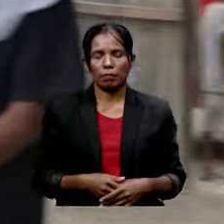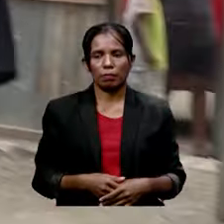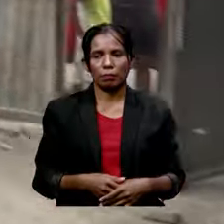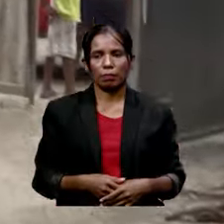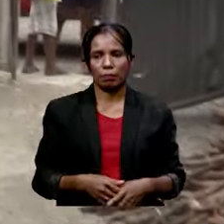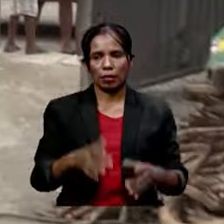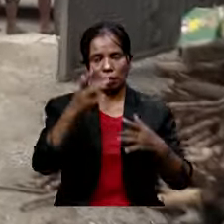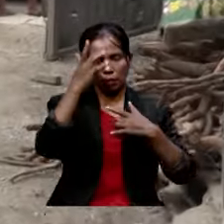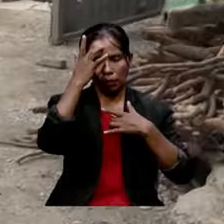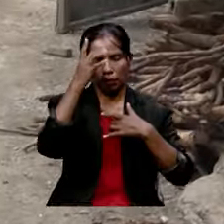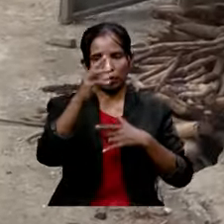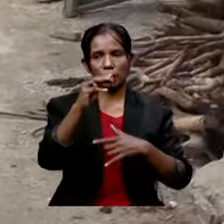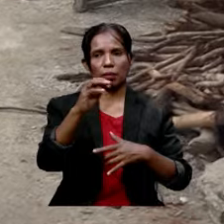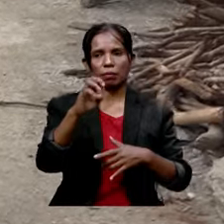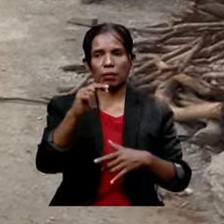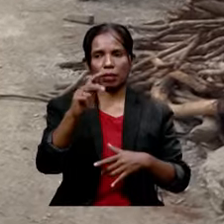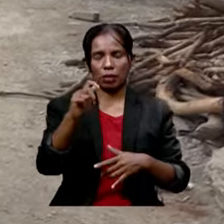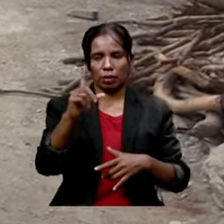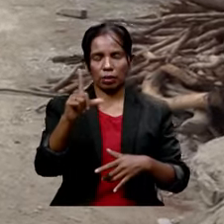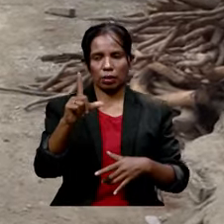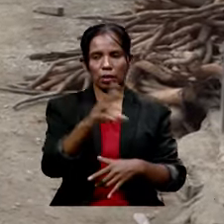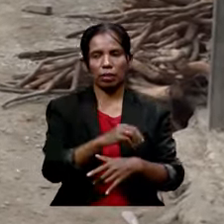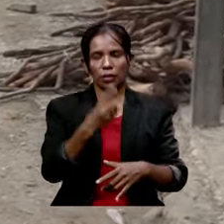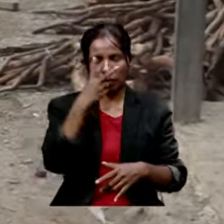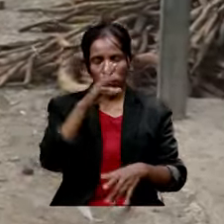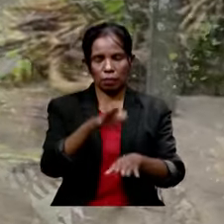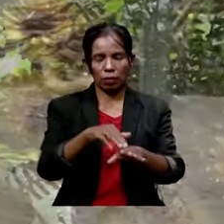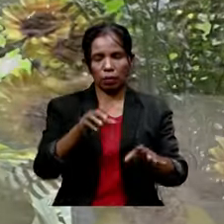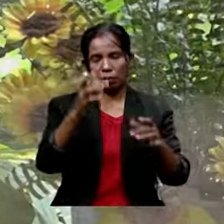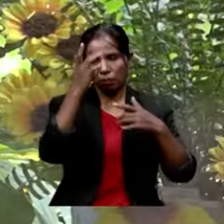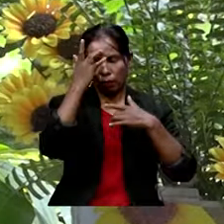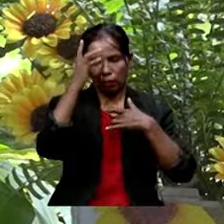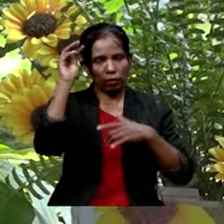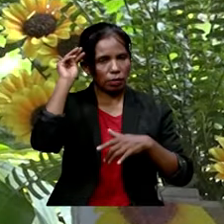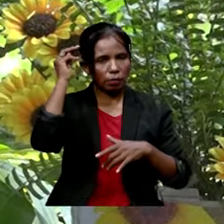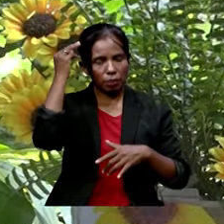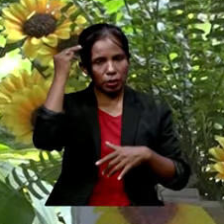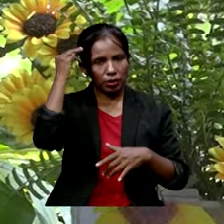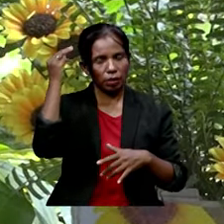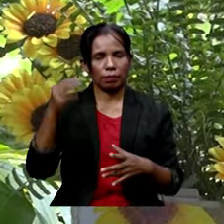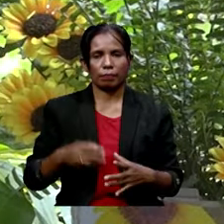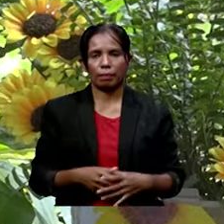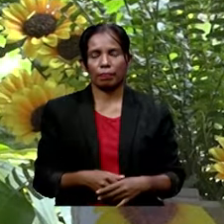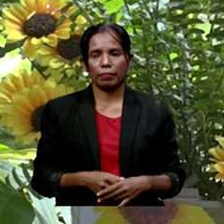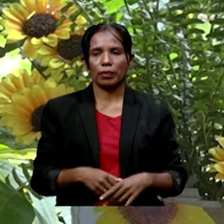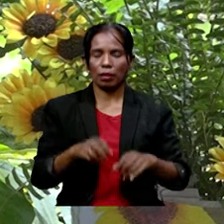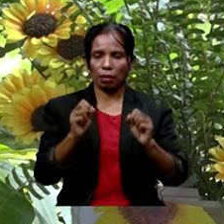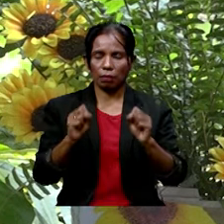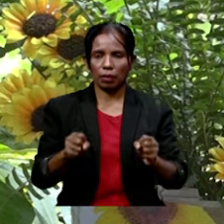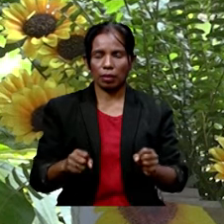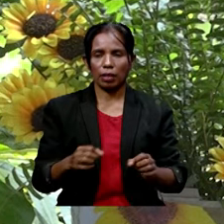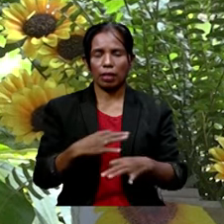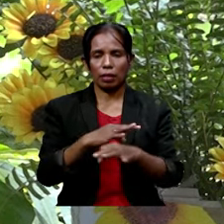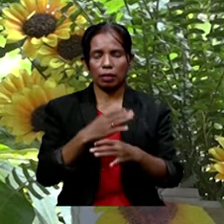Moras mental, deficiente metabolo deficiente mental o moras mental, bele recupera